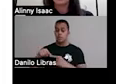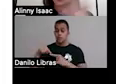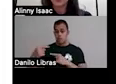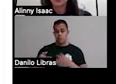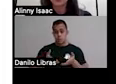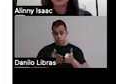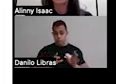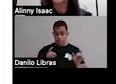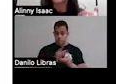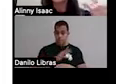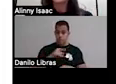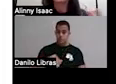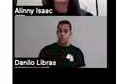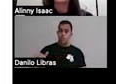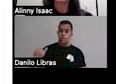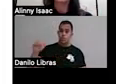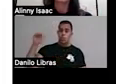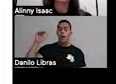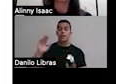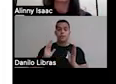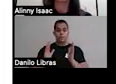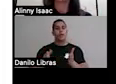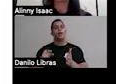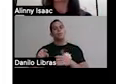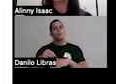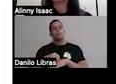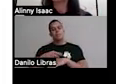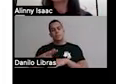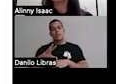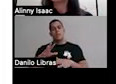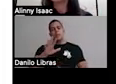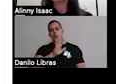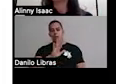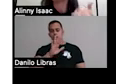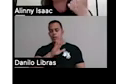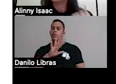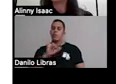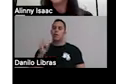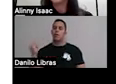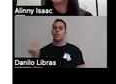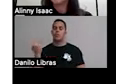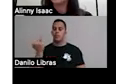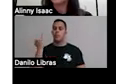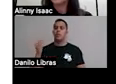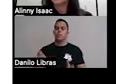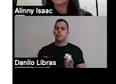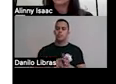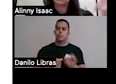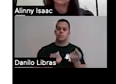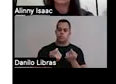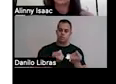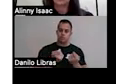já no indivíduo adulto, essa sinalização mediada pelo sistema endocannabinoide, ela vai ser importante tanto para regular, portanto,